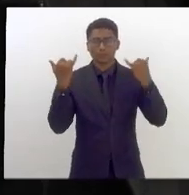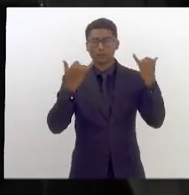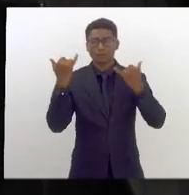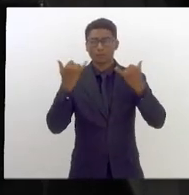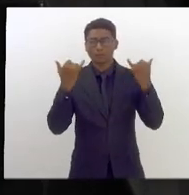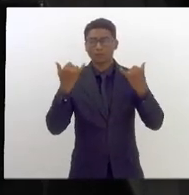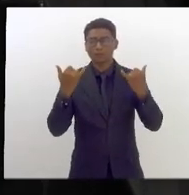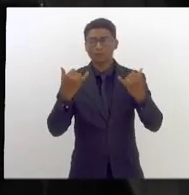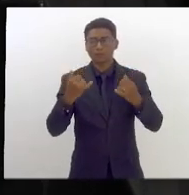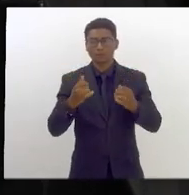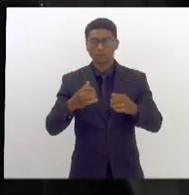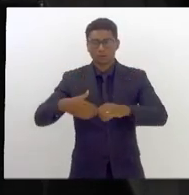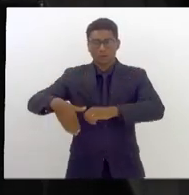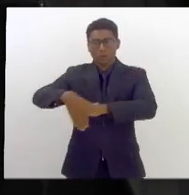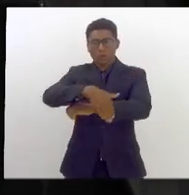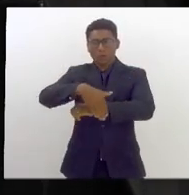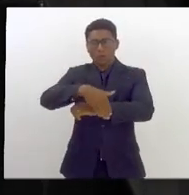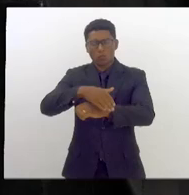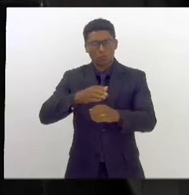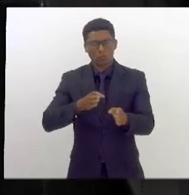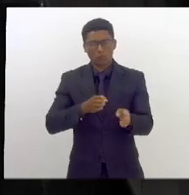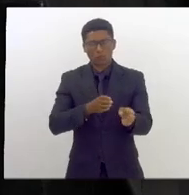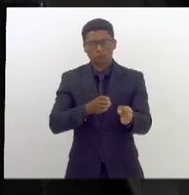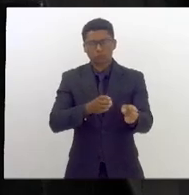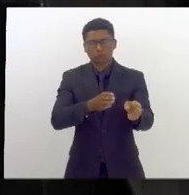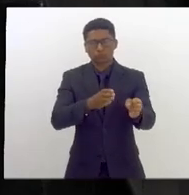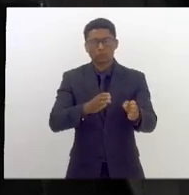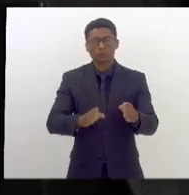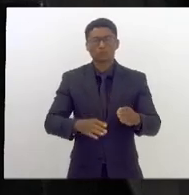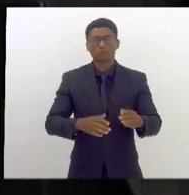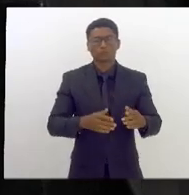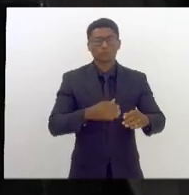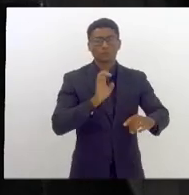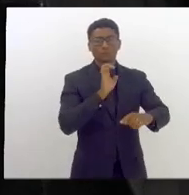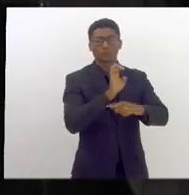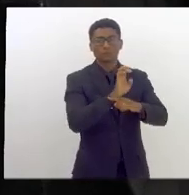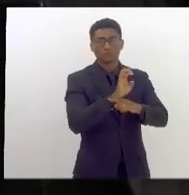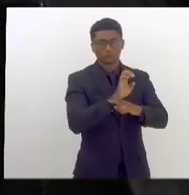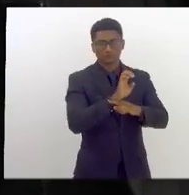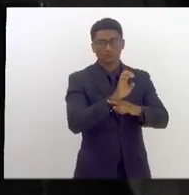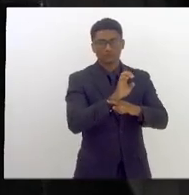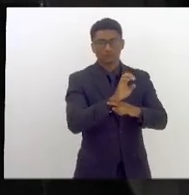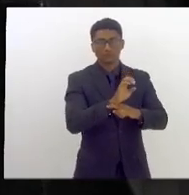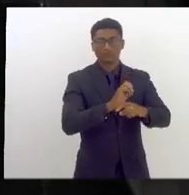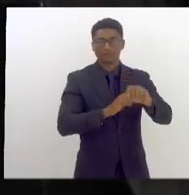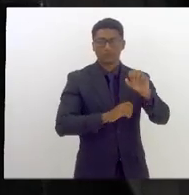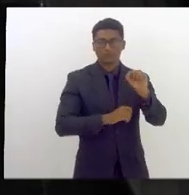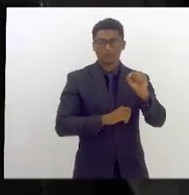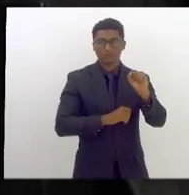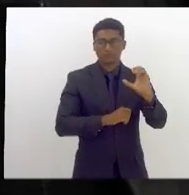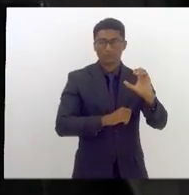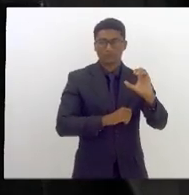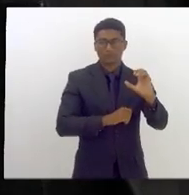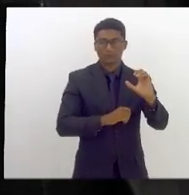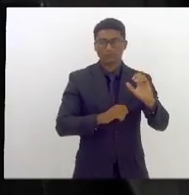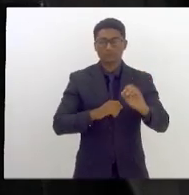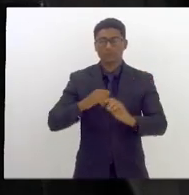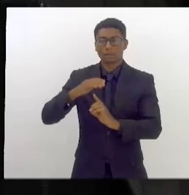estrada que liga de memória Paraná Santa Catarina uma avalanche